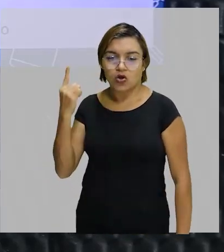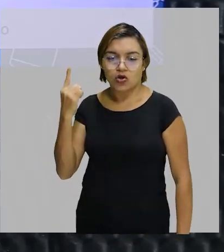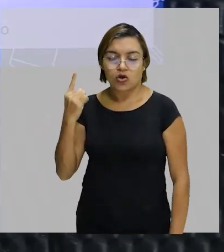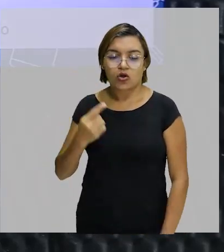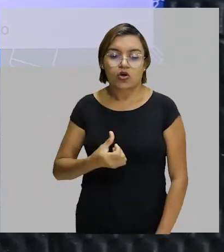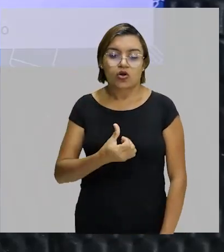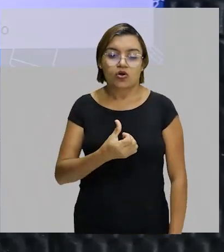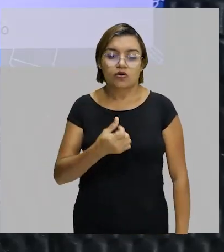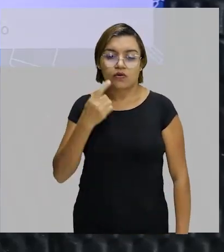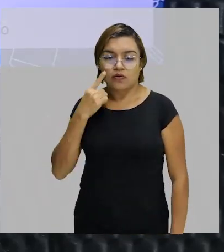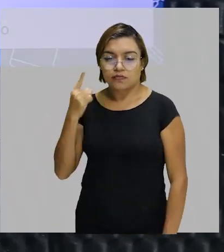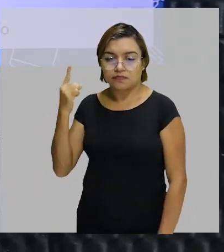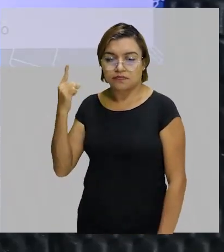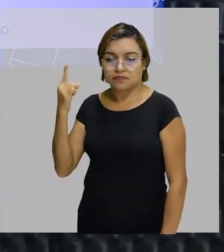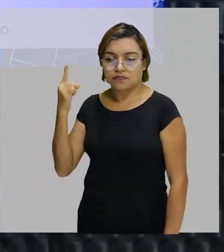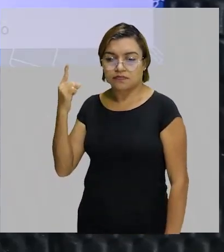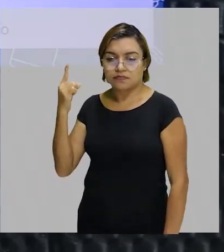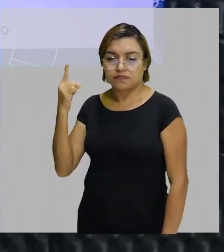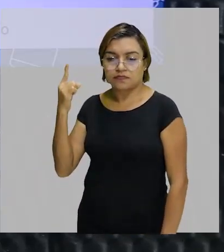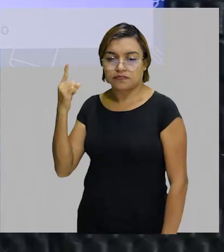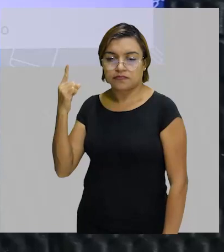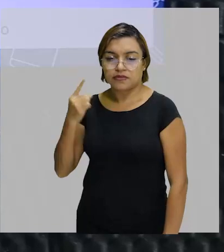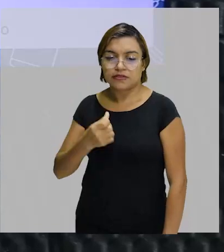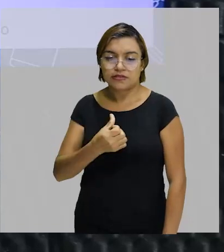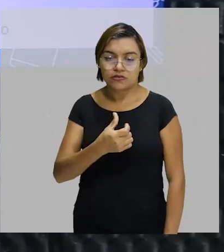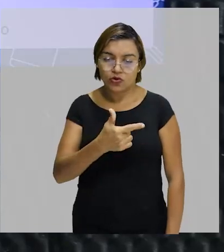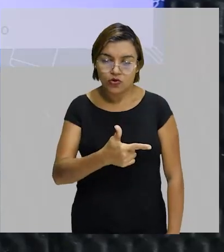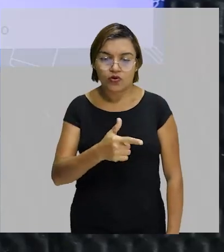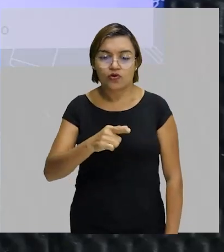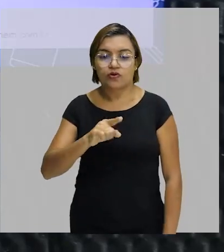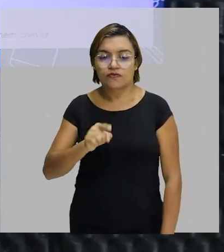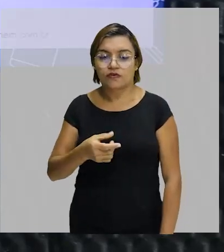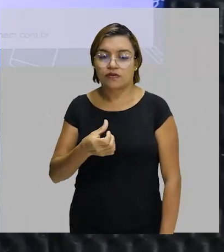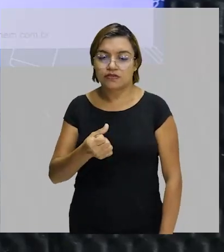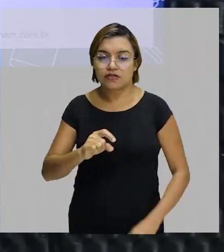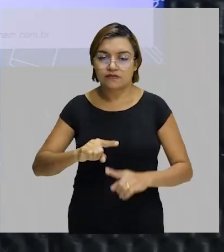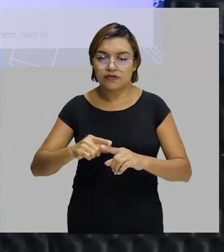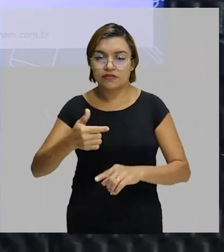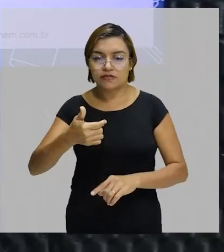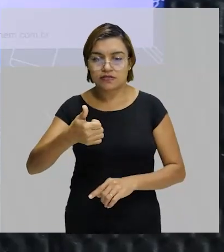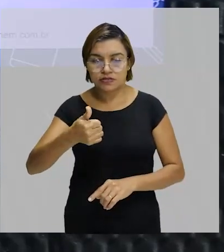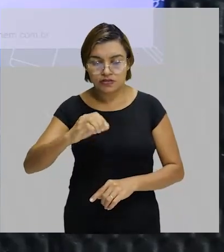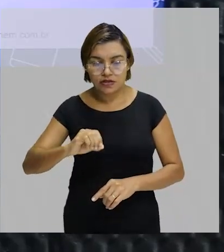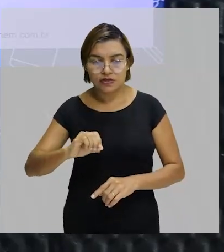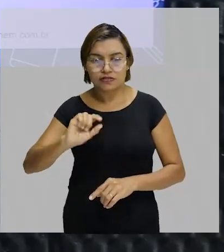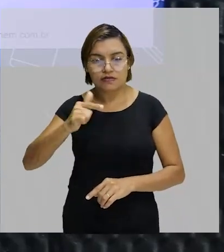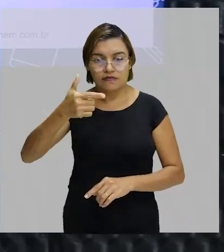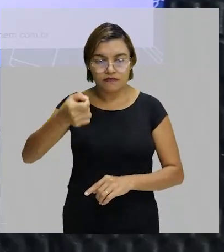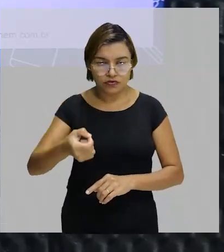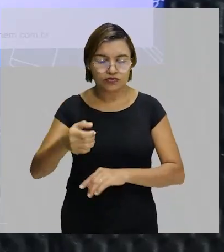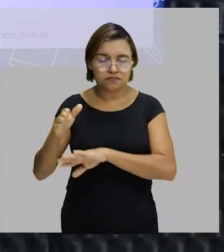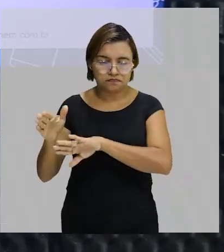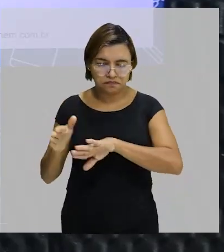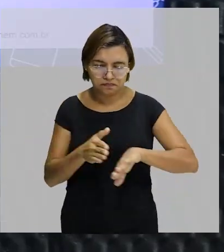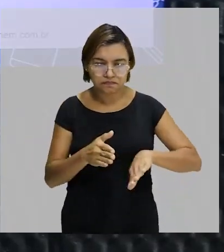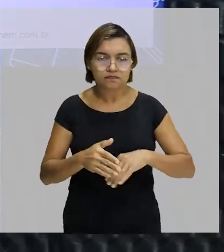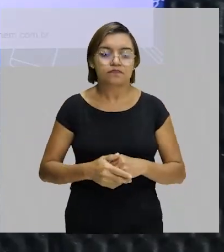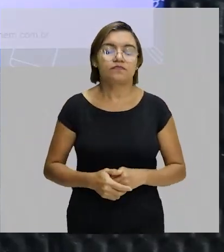20 átomos por ano. Tudo bem? Bom, por fim, vamos falar